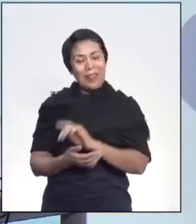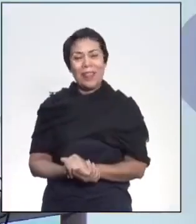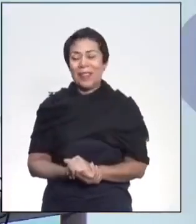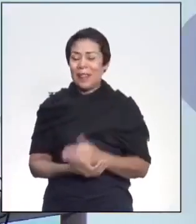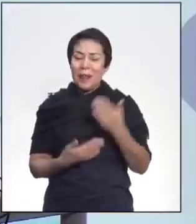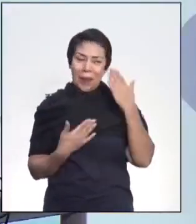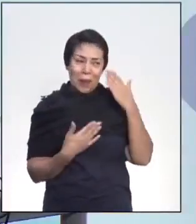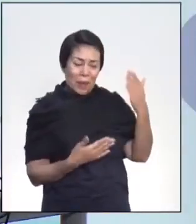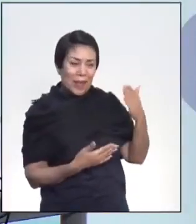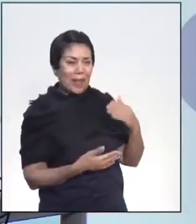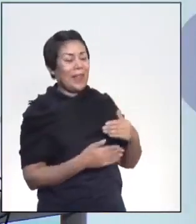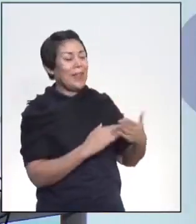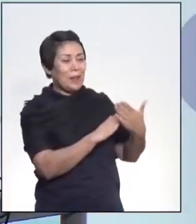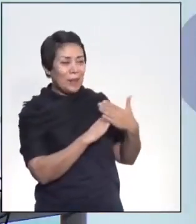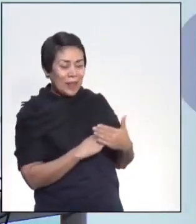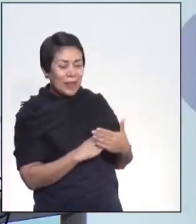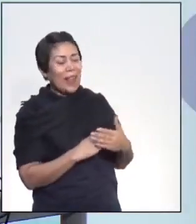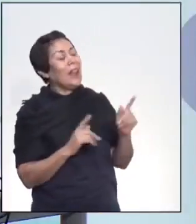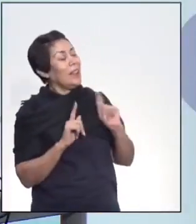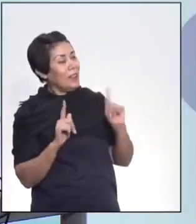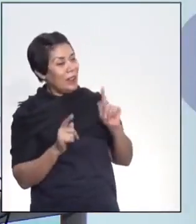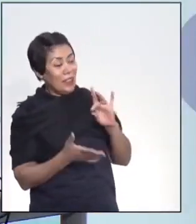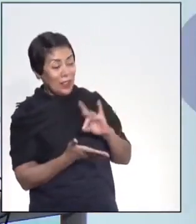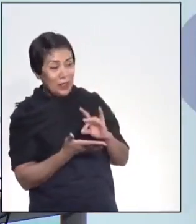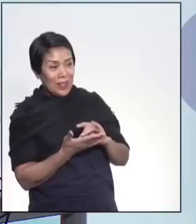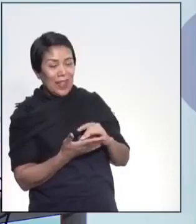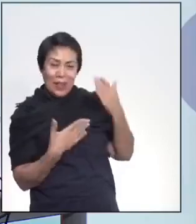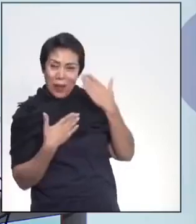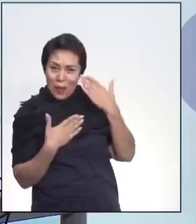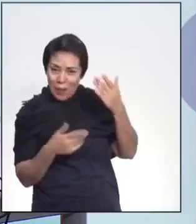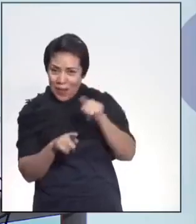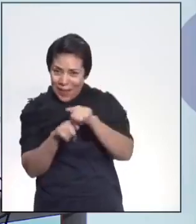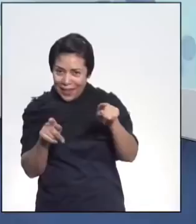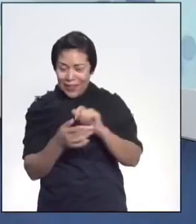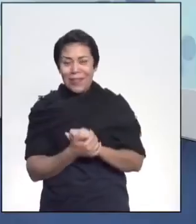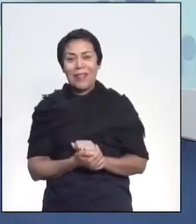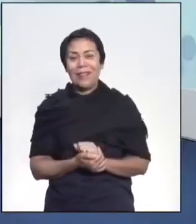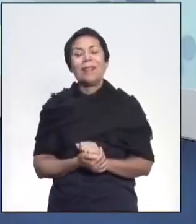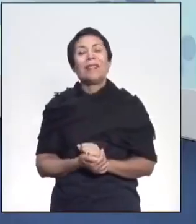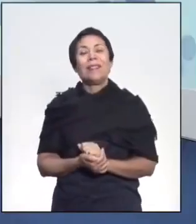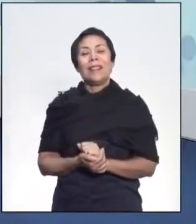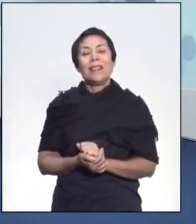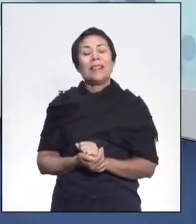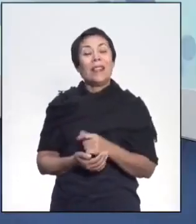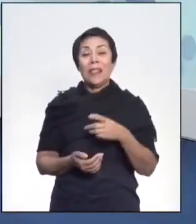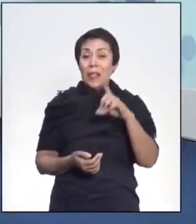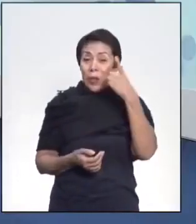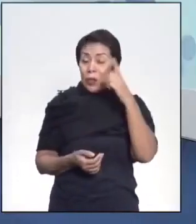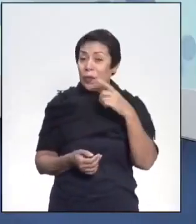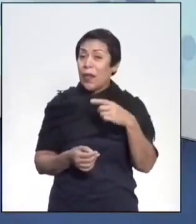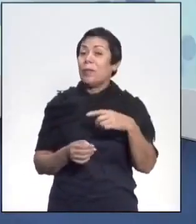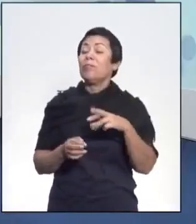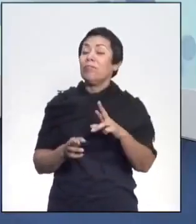por auxiliar nessa aula. Foi muito divertido mesmo. Obrigado, meninos, e até a próxima. E qualquer dúvida, mande